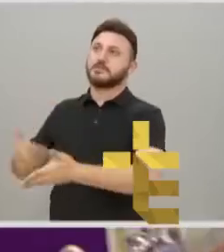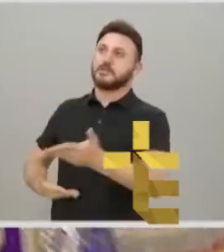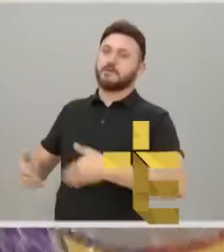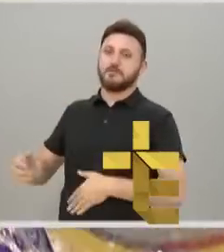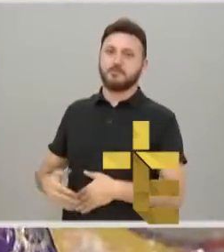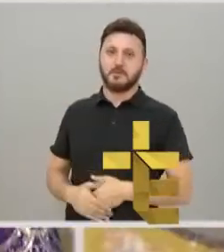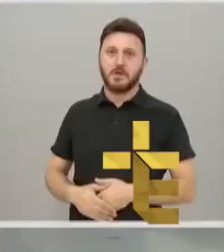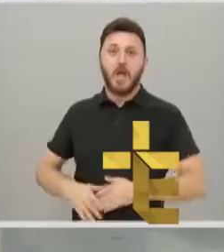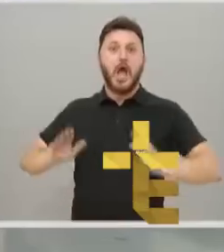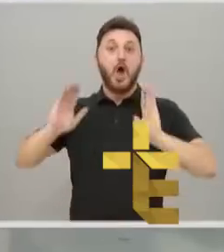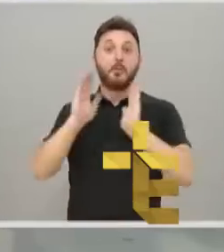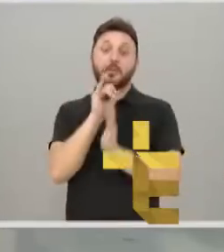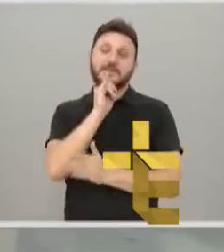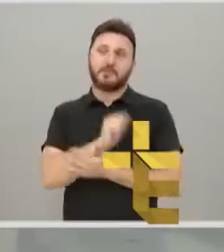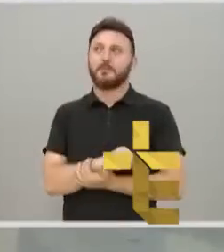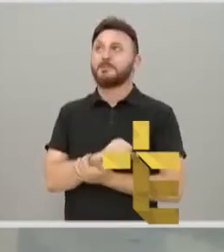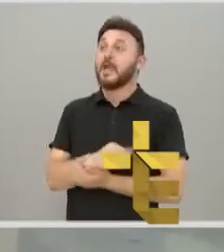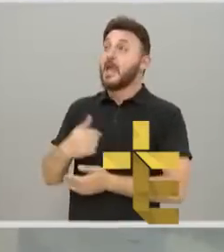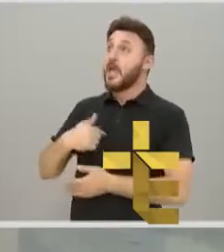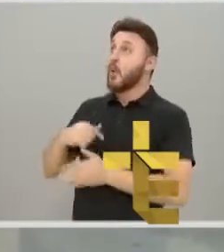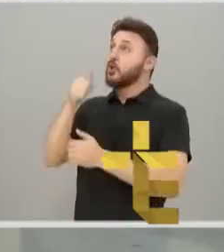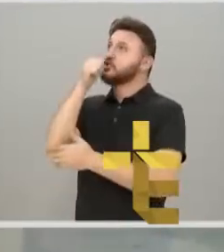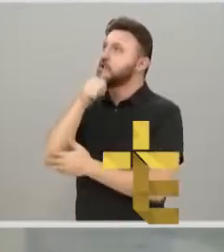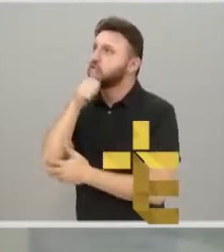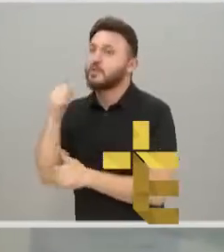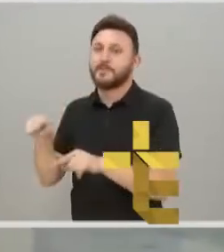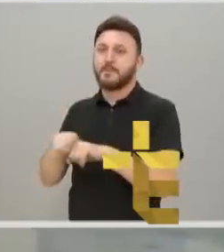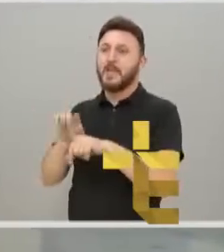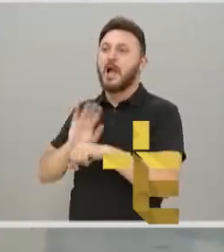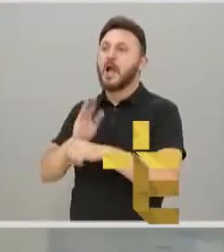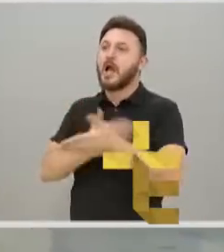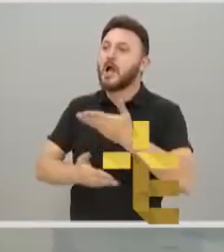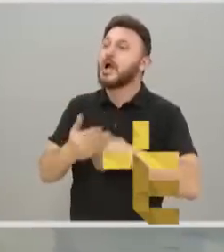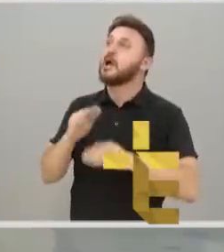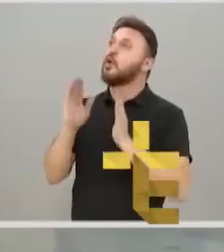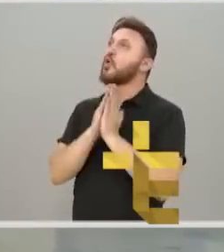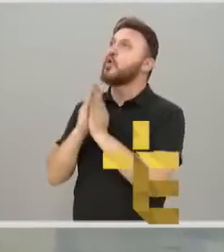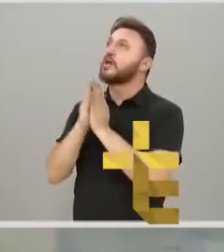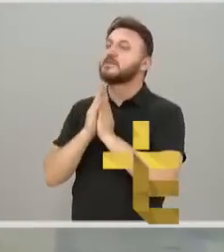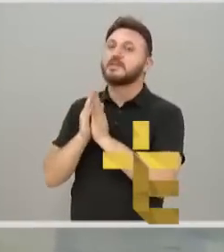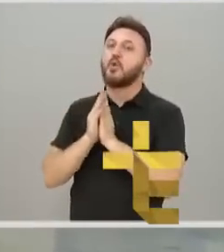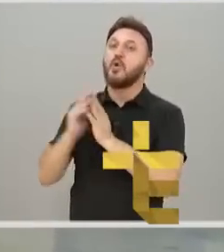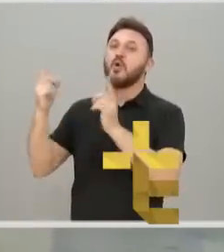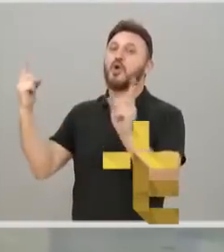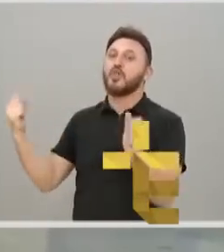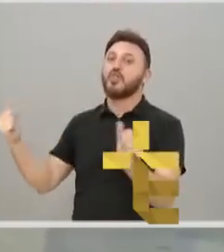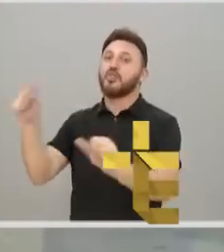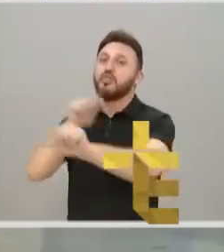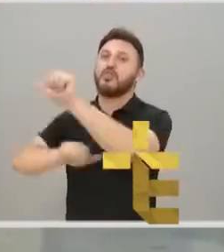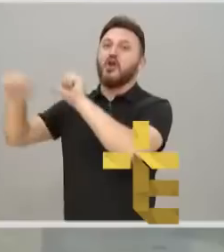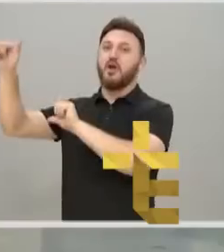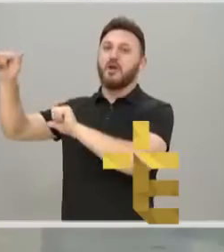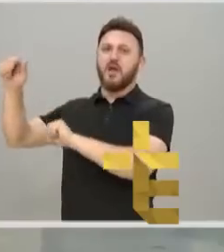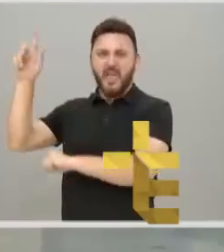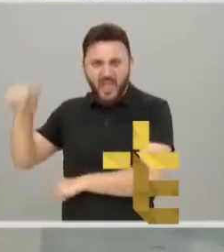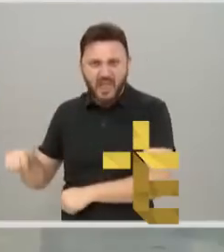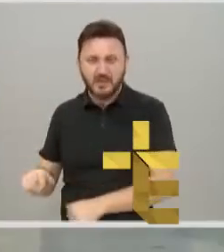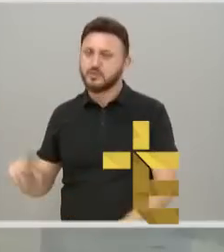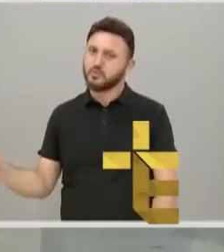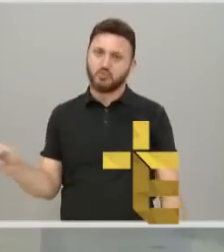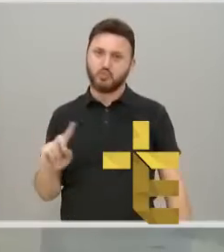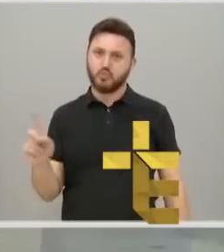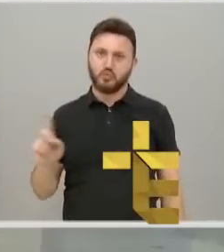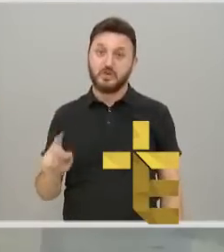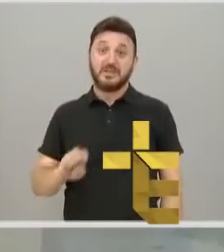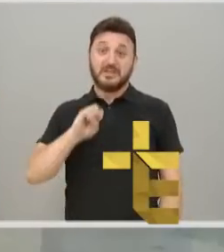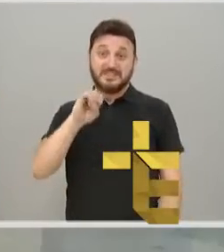uma barganha, o meu jejum, minha esmola, a minha caridade não é uma barganha com Deus. Não é Jesus que está a meu serviço. Se eu